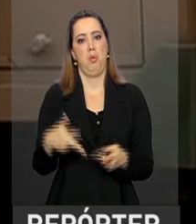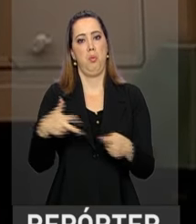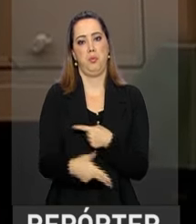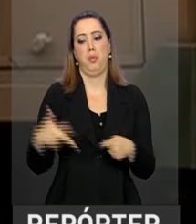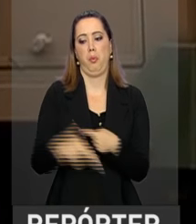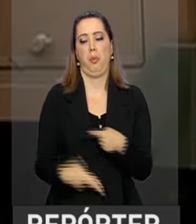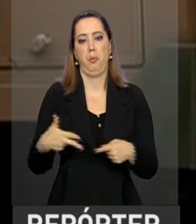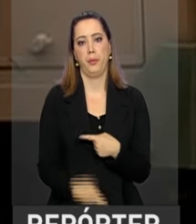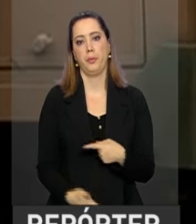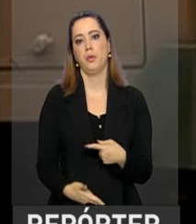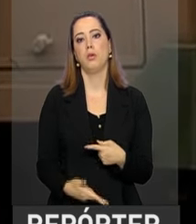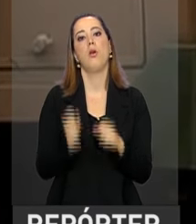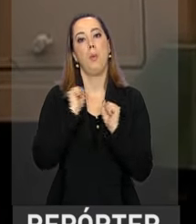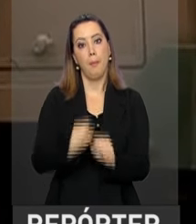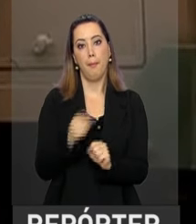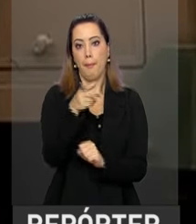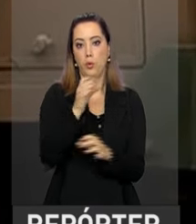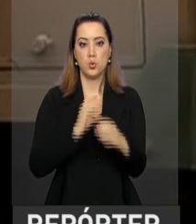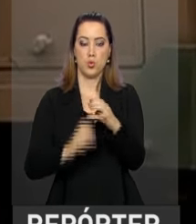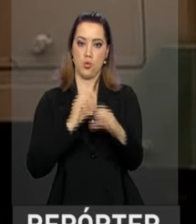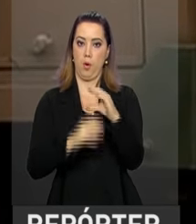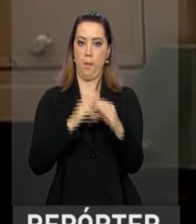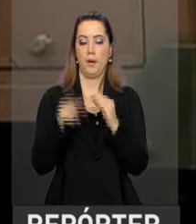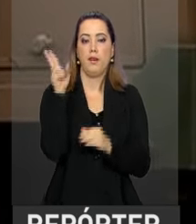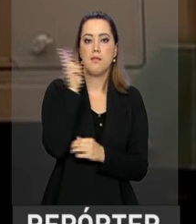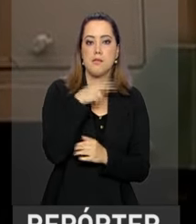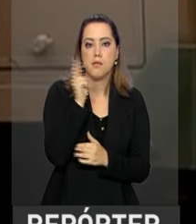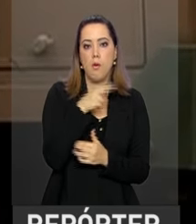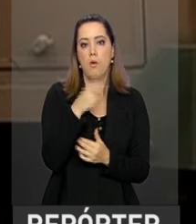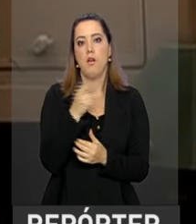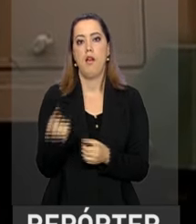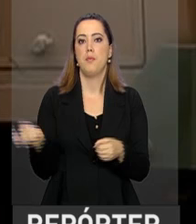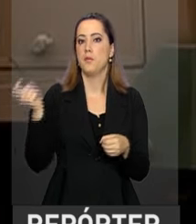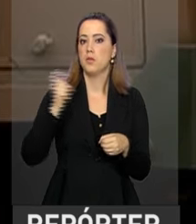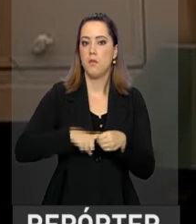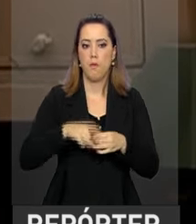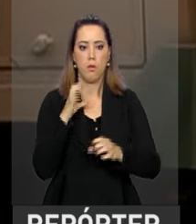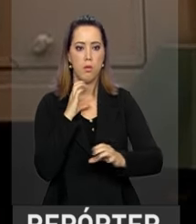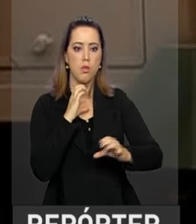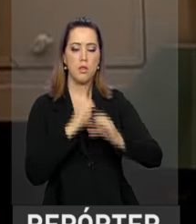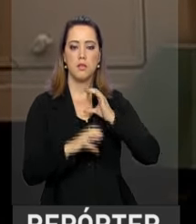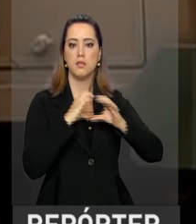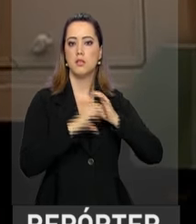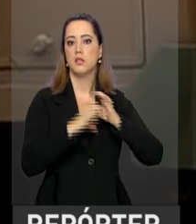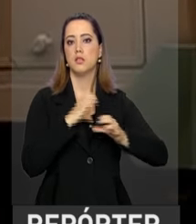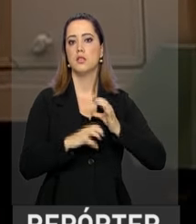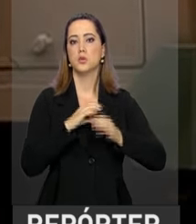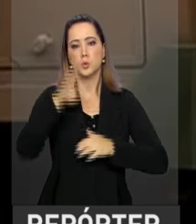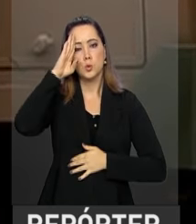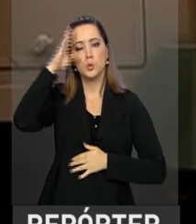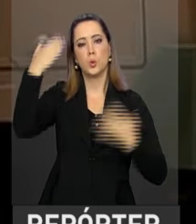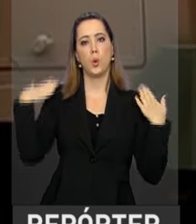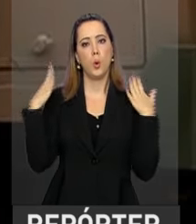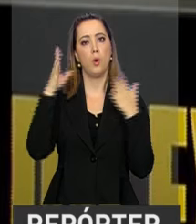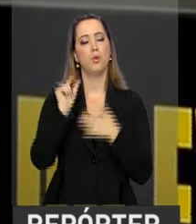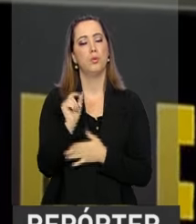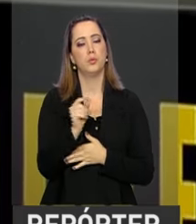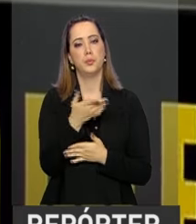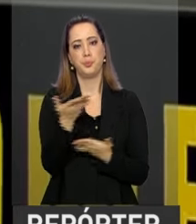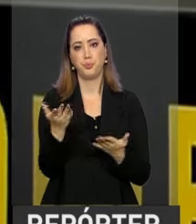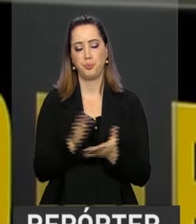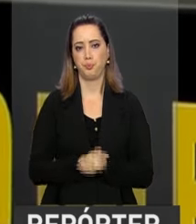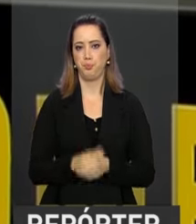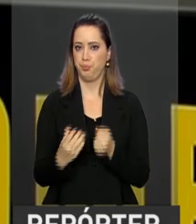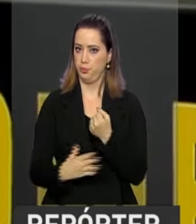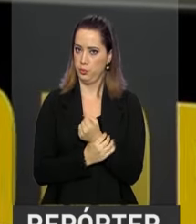comunicação são cortados, elas podem chegar primeiro e restabelecer o contato com as equipes de comando das operações. O